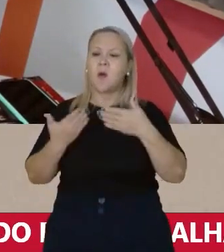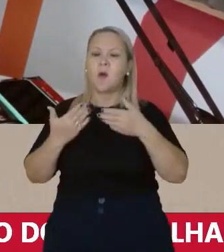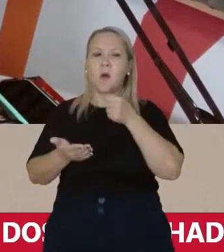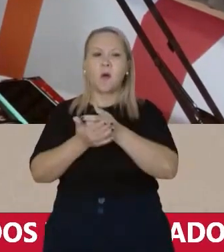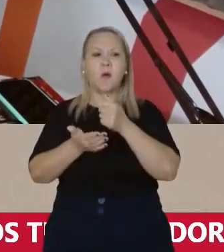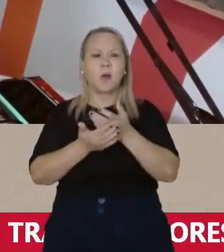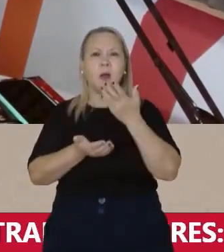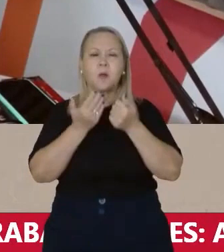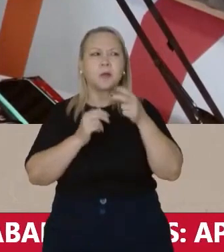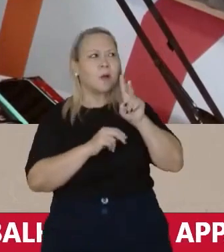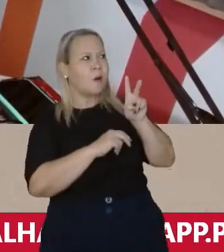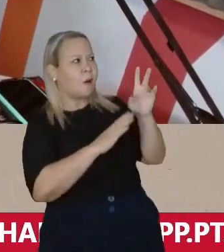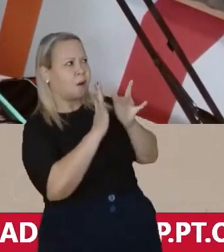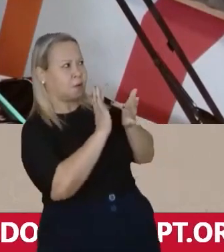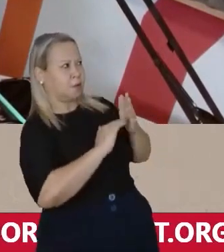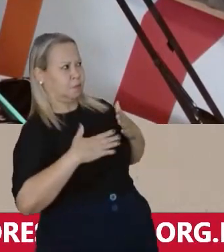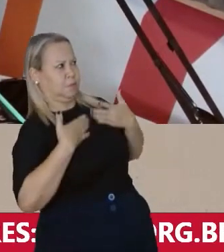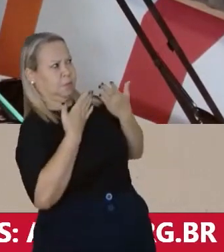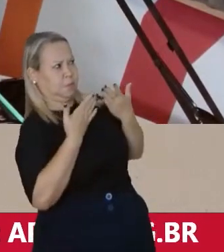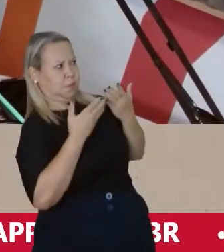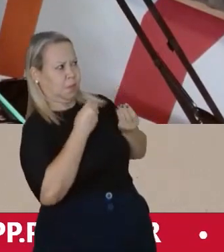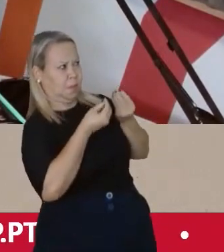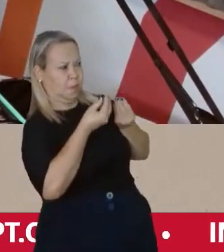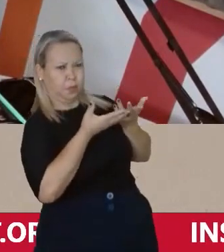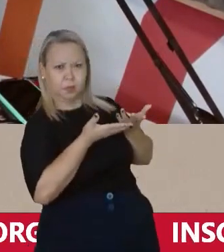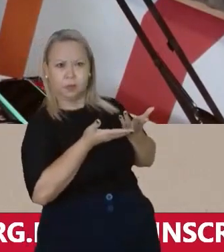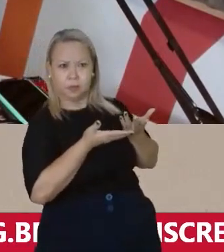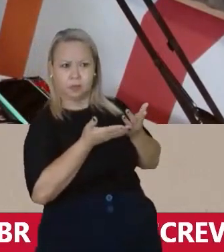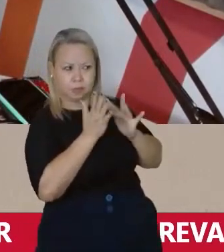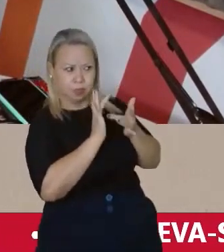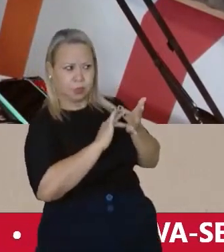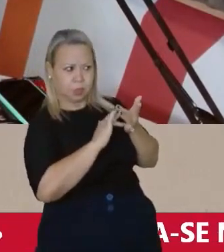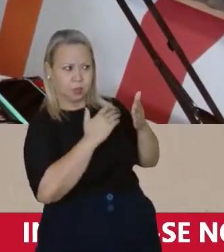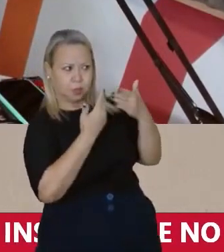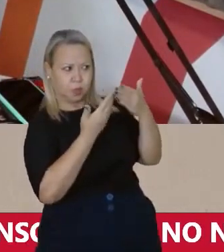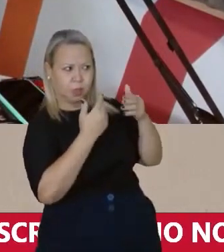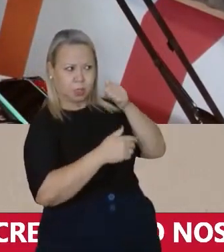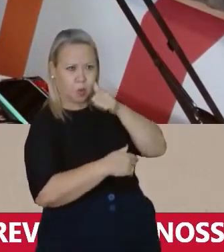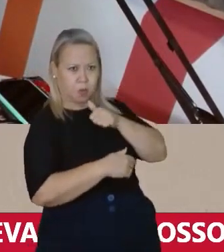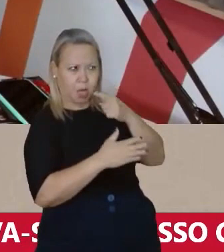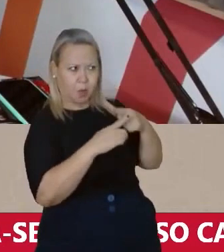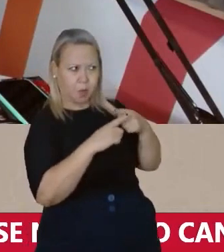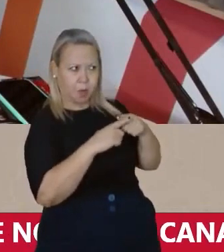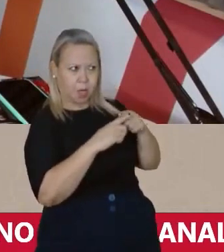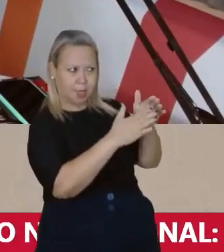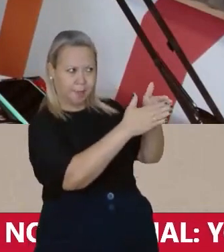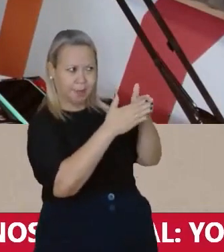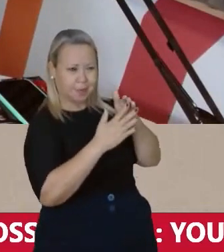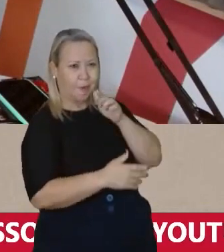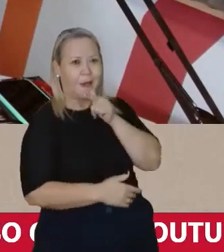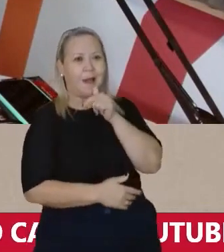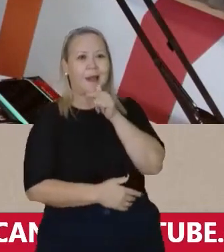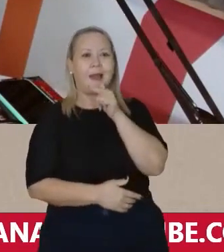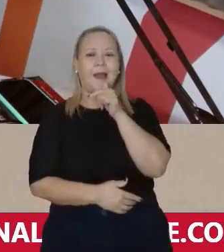eles têm um choque, um corte epistemológico. Eles ficam sem falar nada. O que Jesus está conversando com ela? Ele está pedindo água